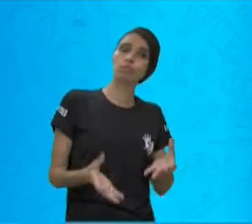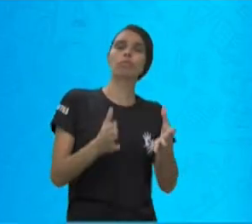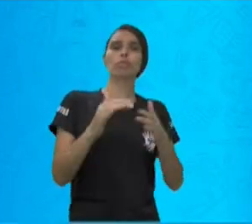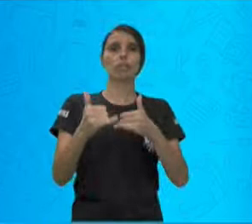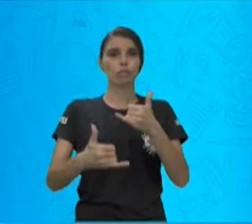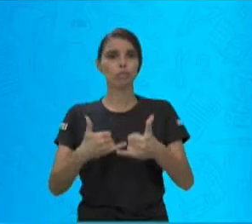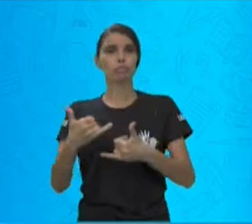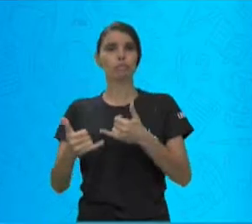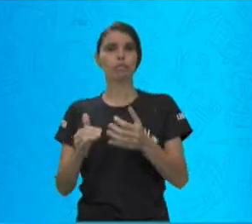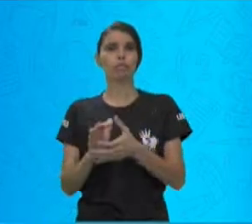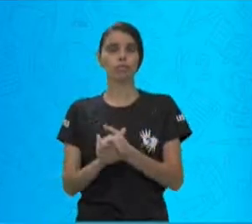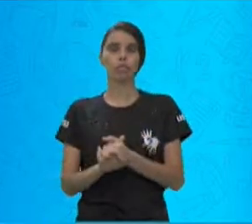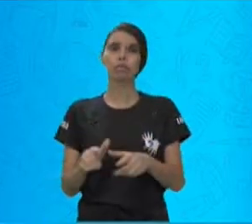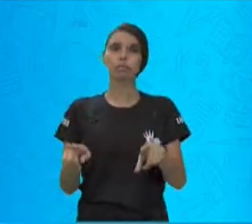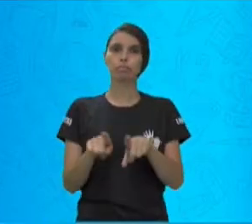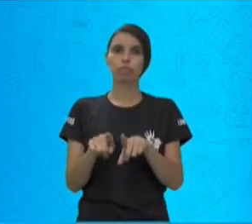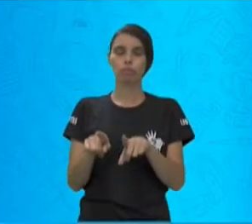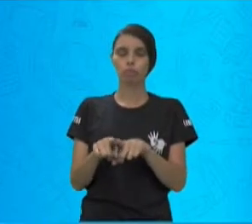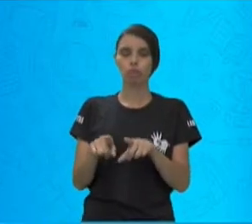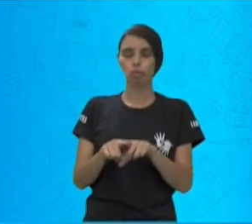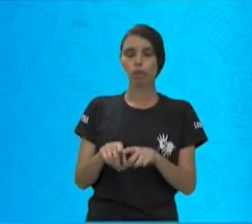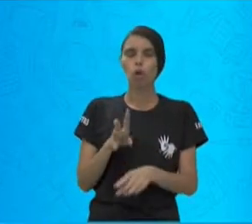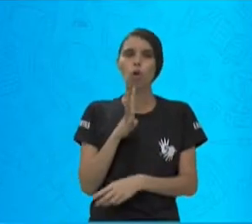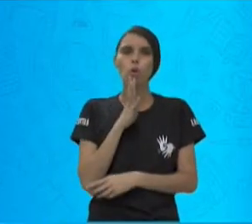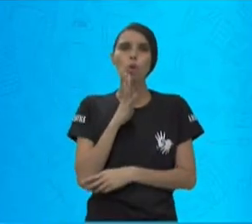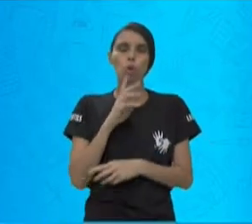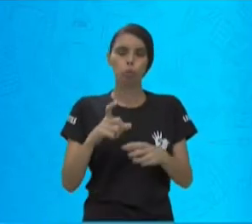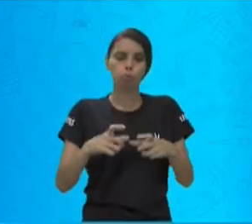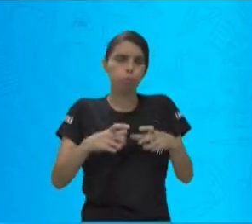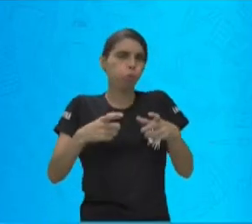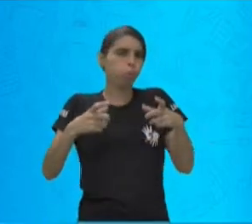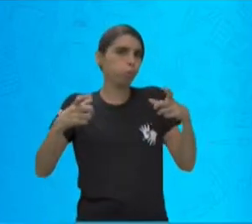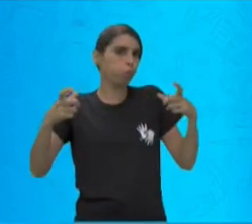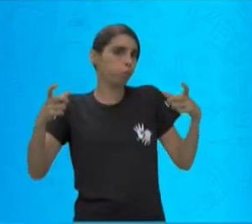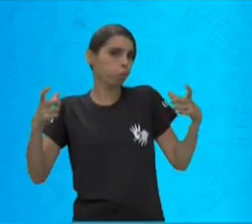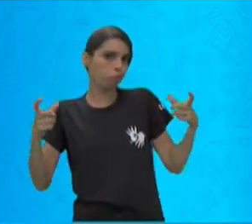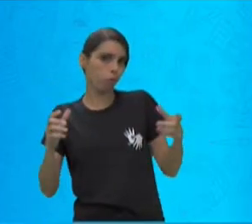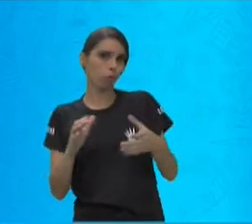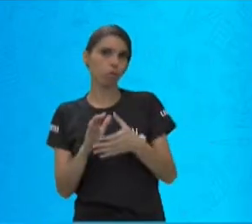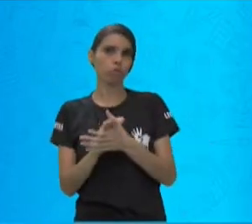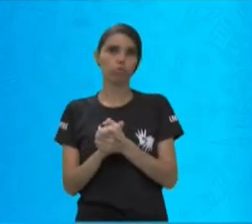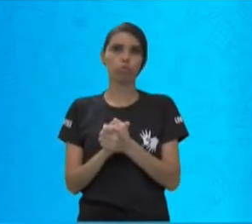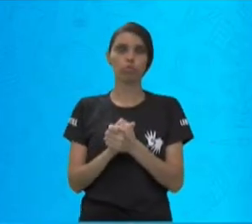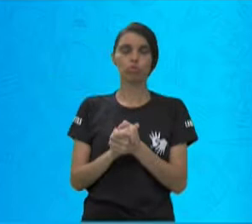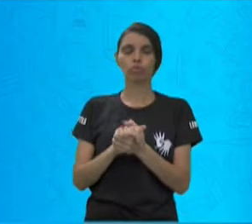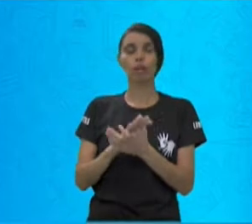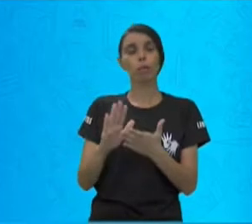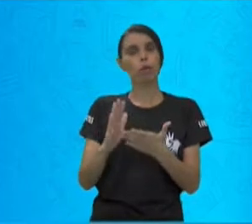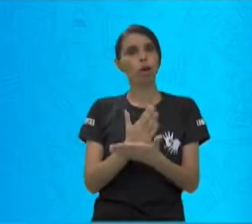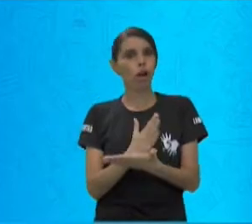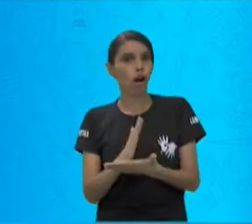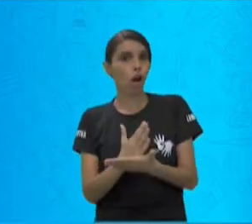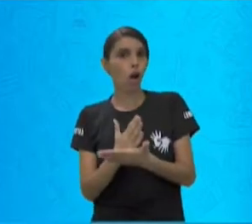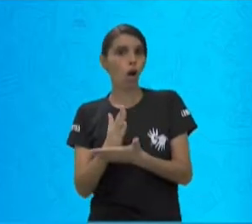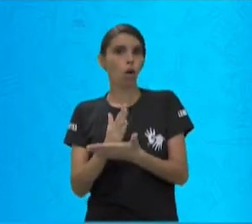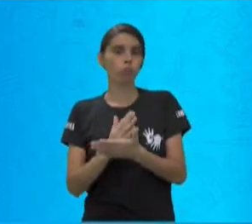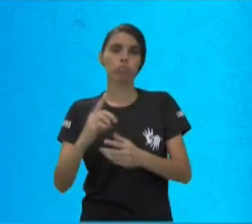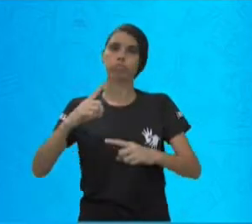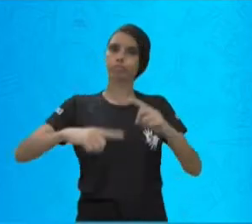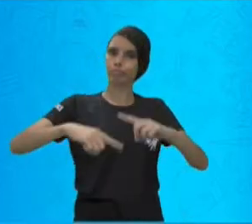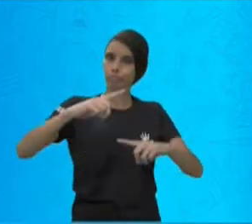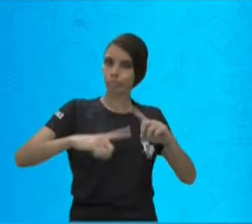e ampliar o conhecimento os recursos utilizados sacola